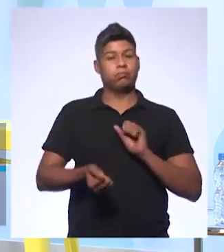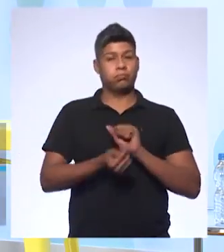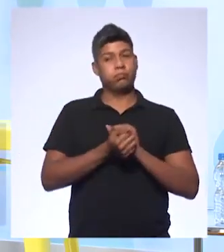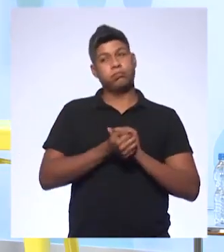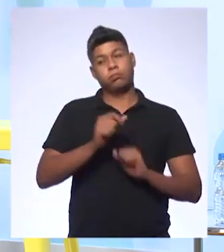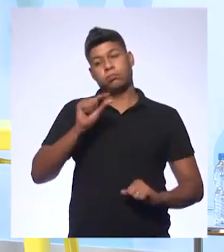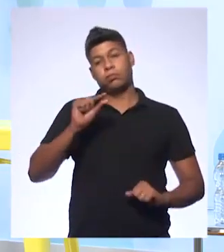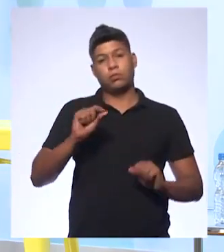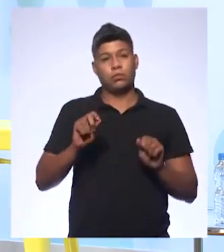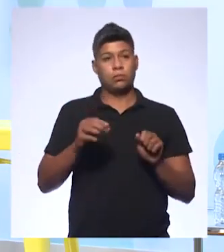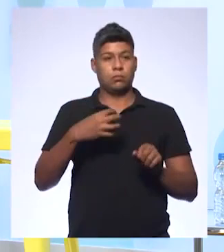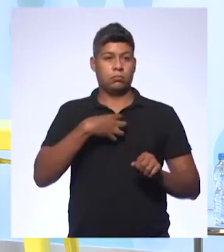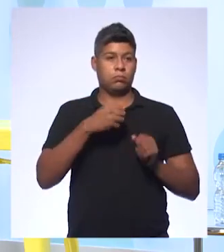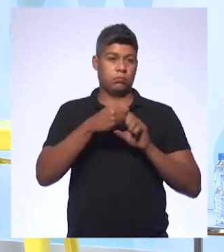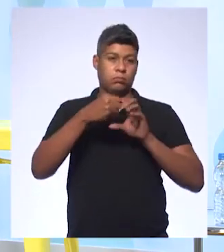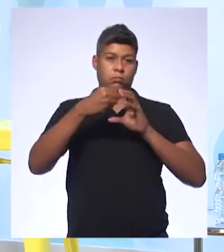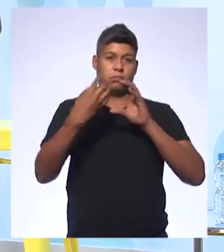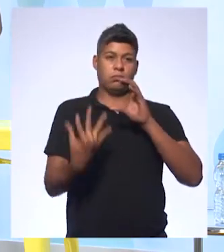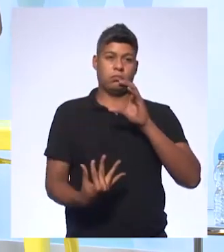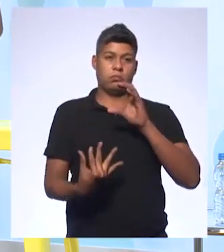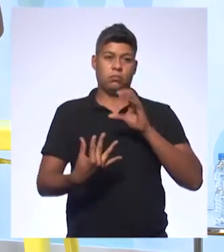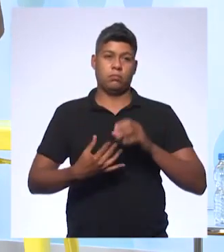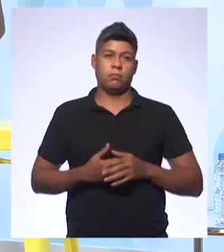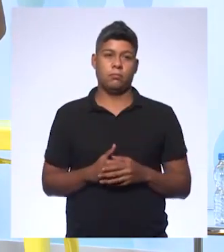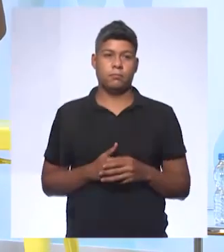pouco sobre esse aspecto.